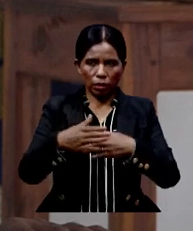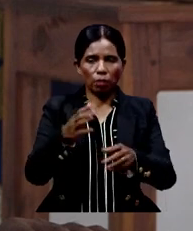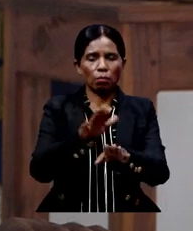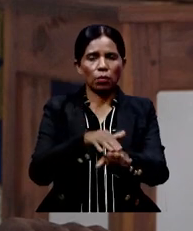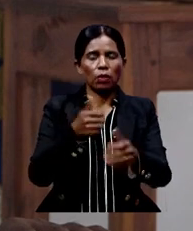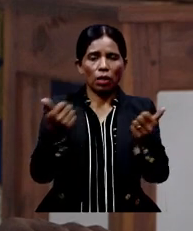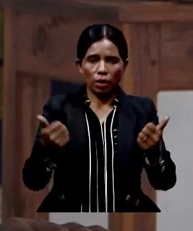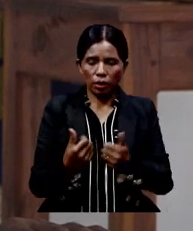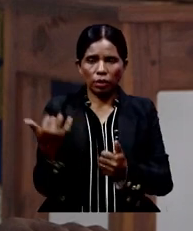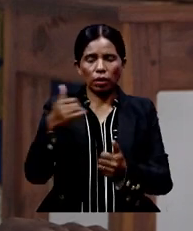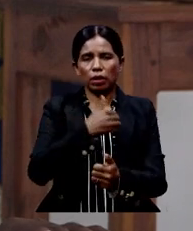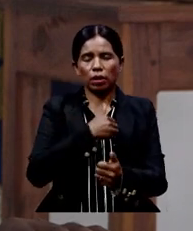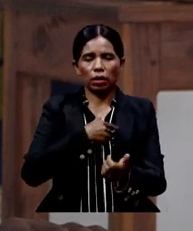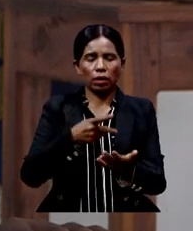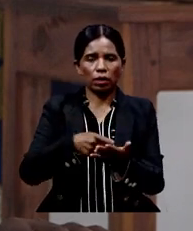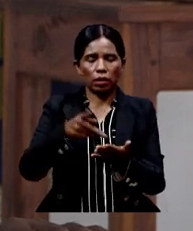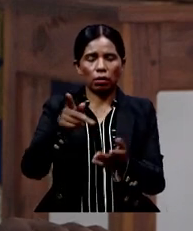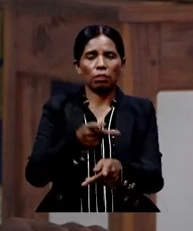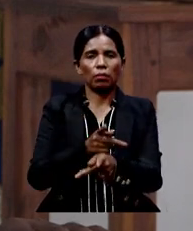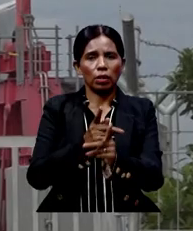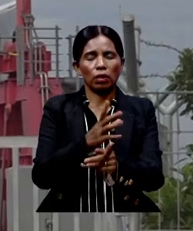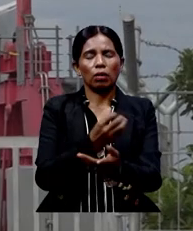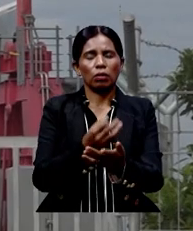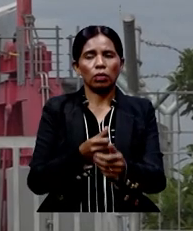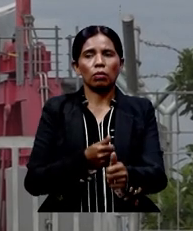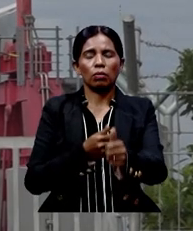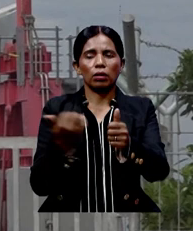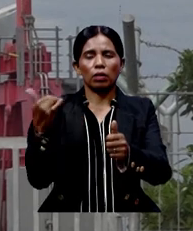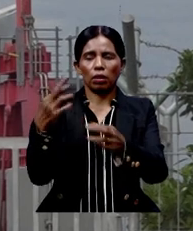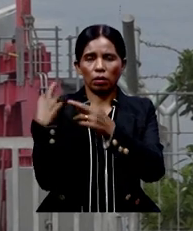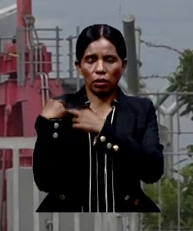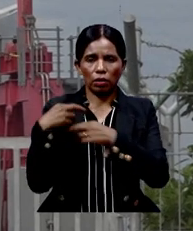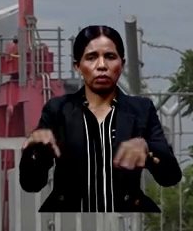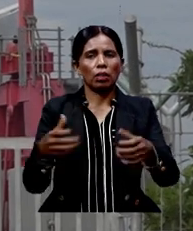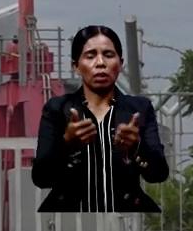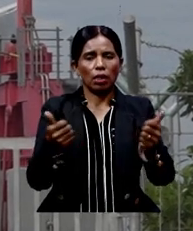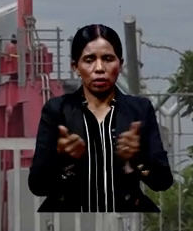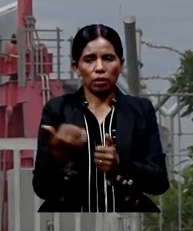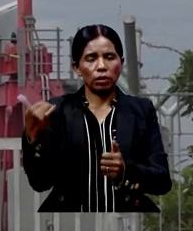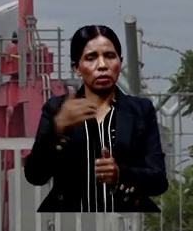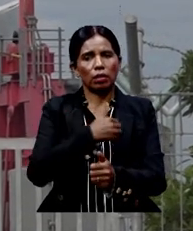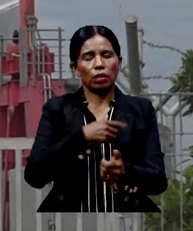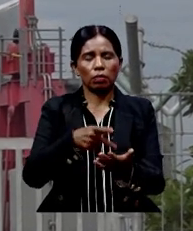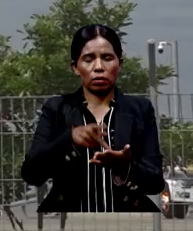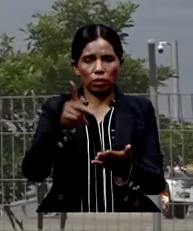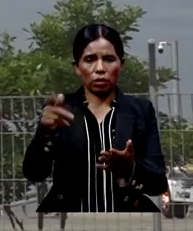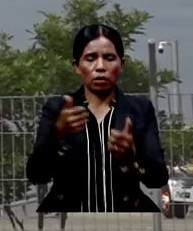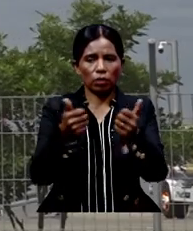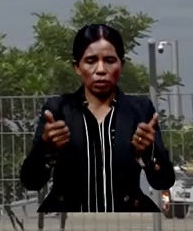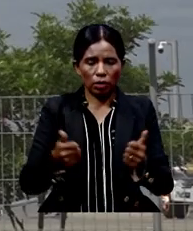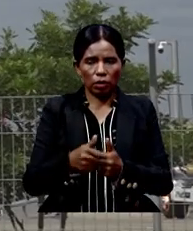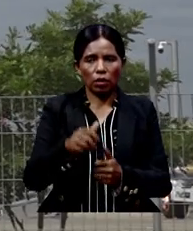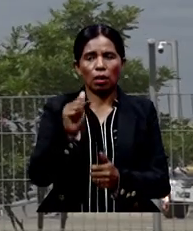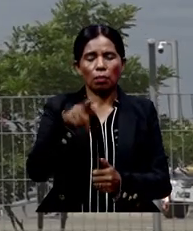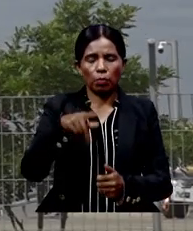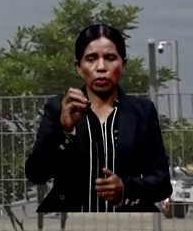agência hirak nebe se da oxelo dívida o de cumpri sirane dever. Tuir Feliciano agência siranebe se da oxelo dívida ba autoridade portuária